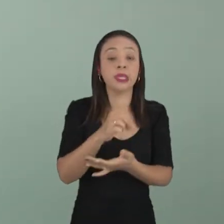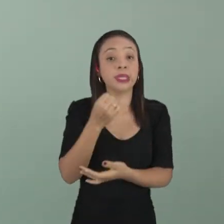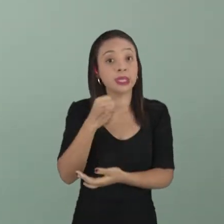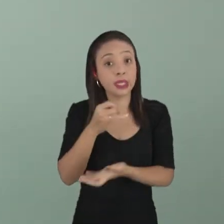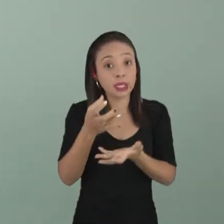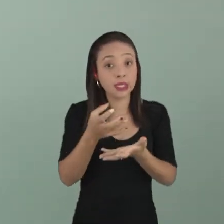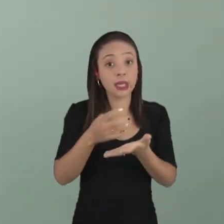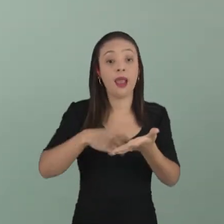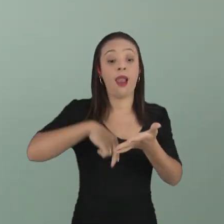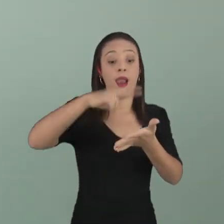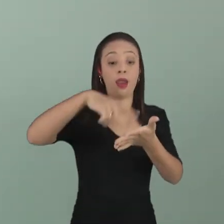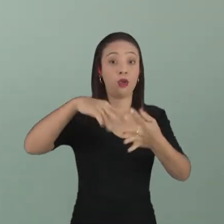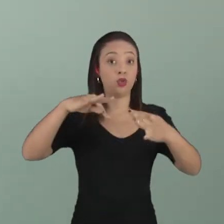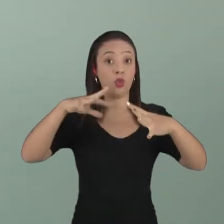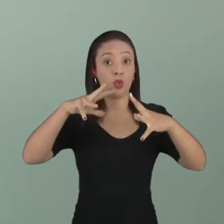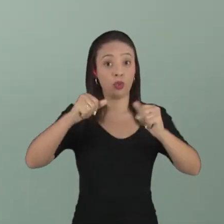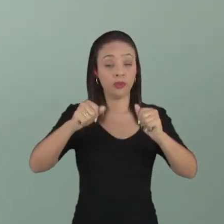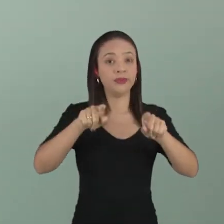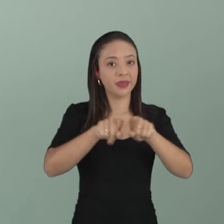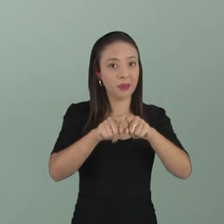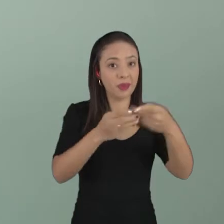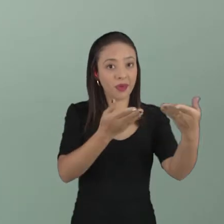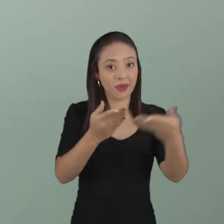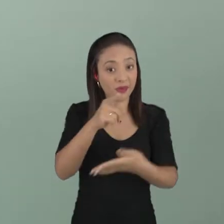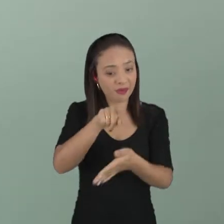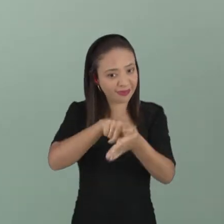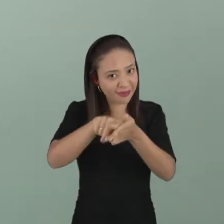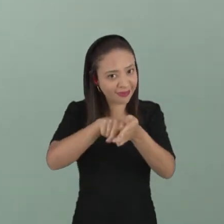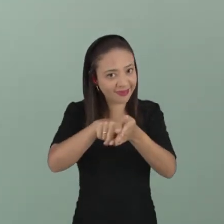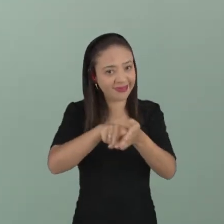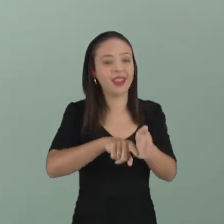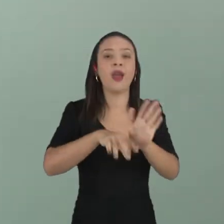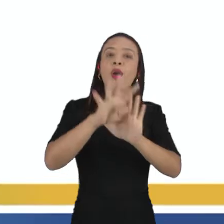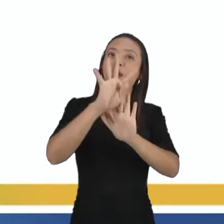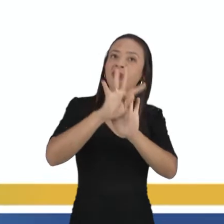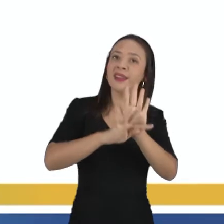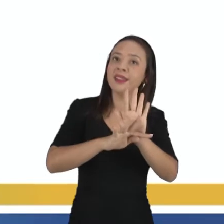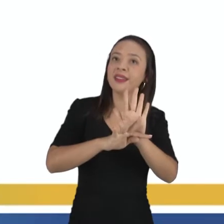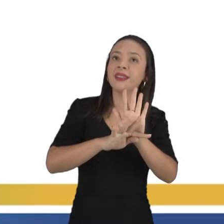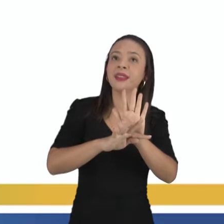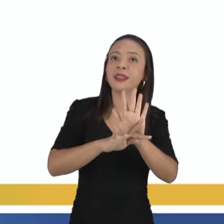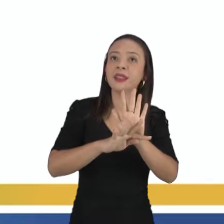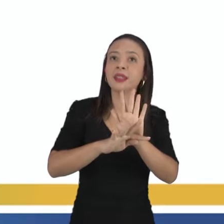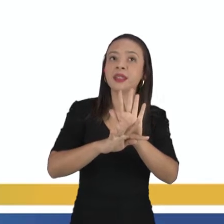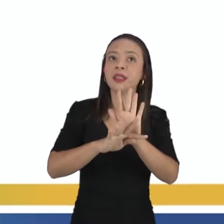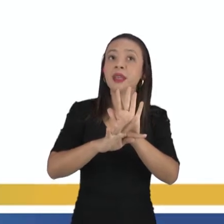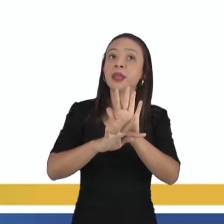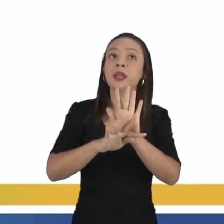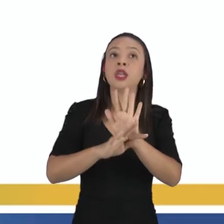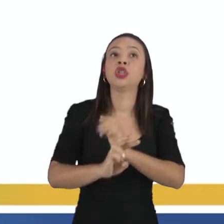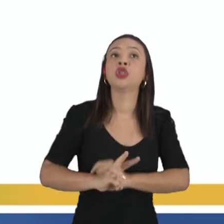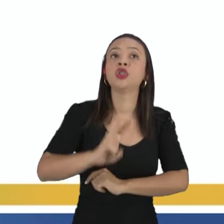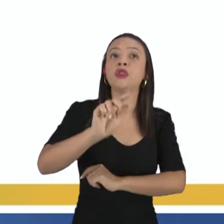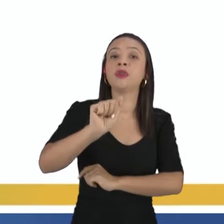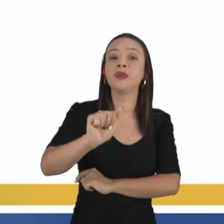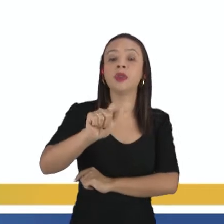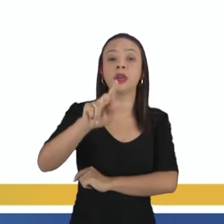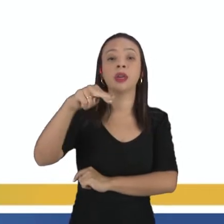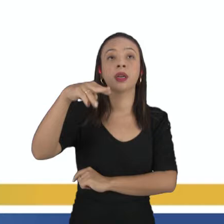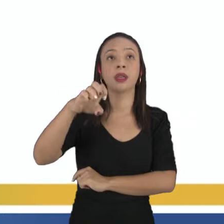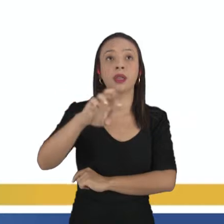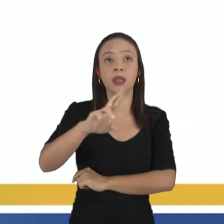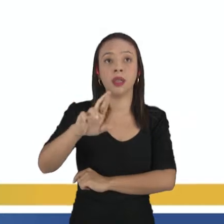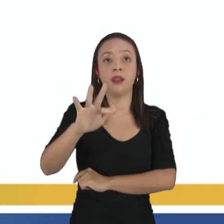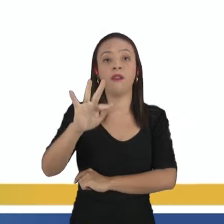quiser ler ele na íntegra, eu te convido a fazer essa pesquisa. É um texto de Wagner Ferraz, Educação